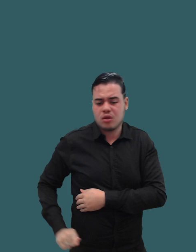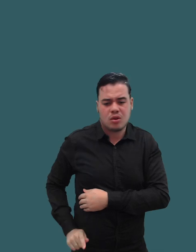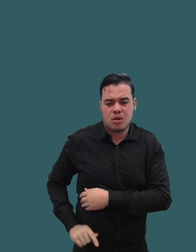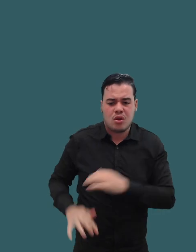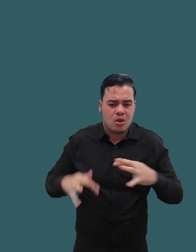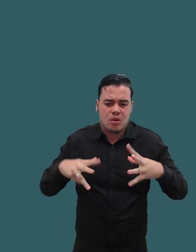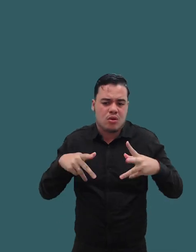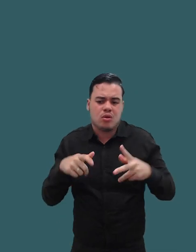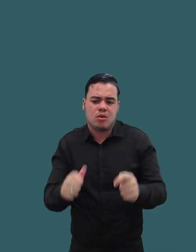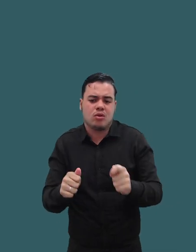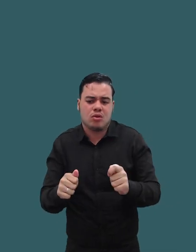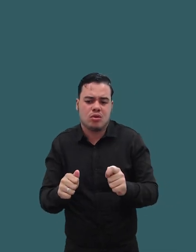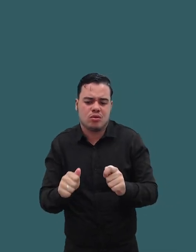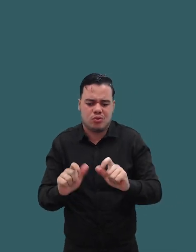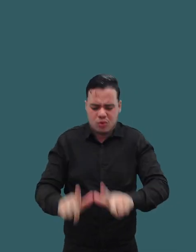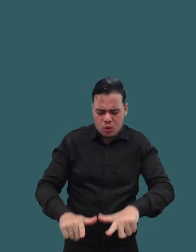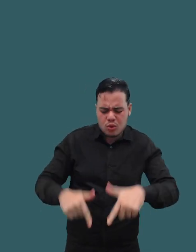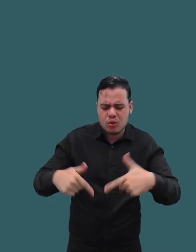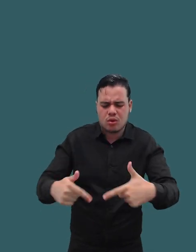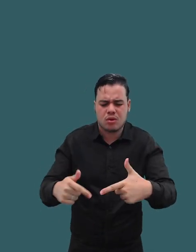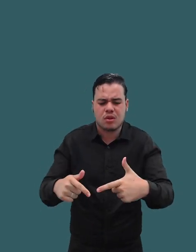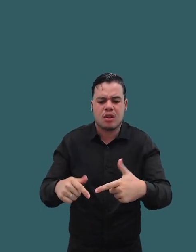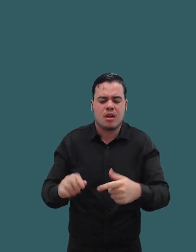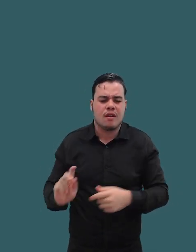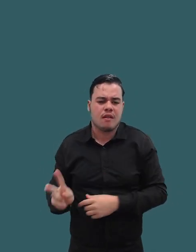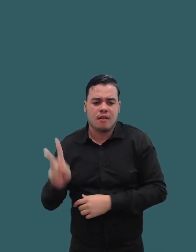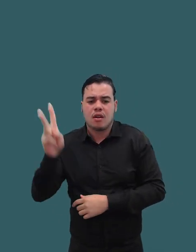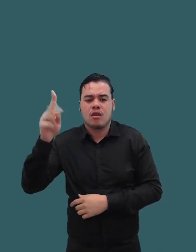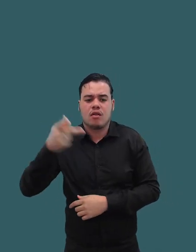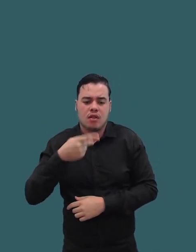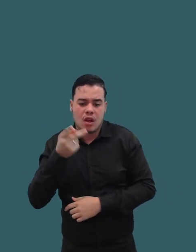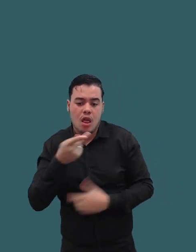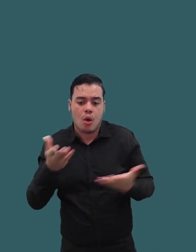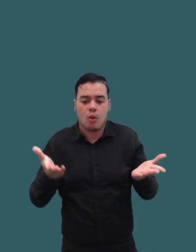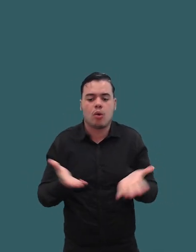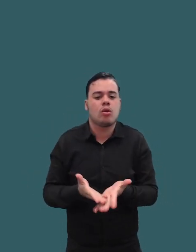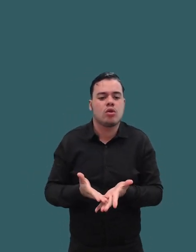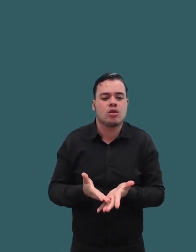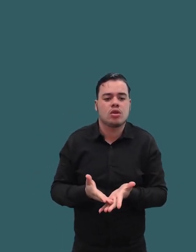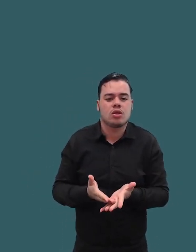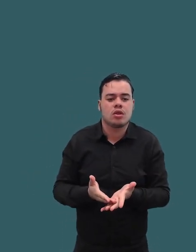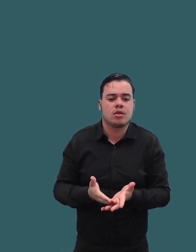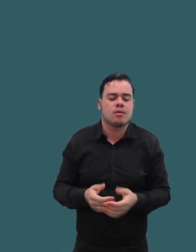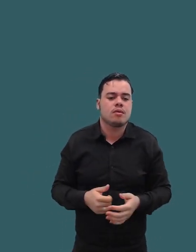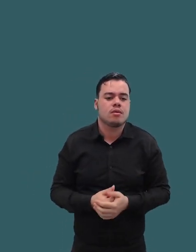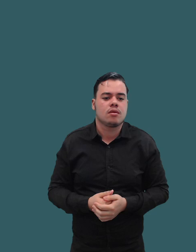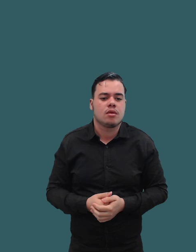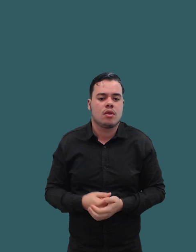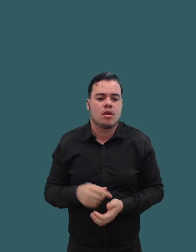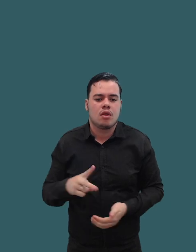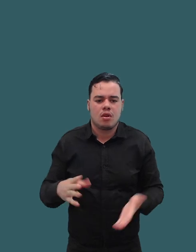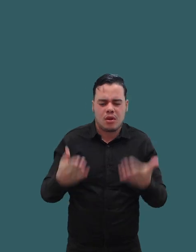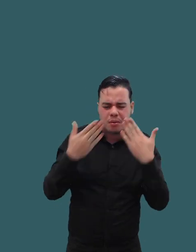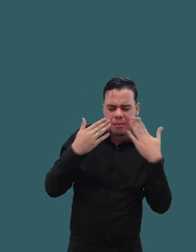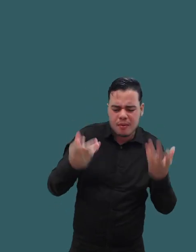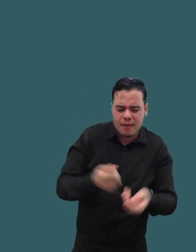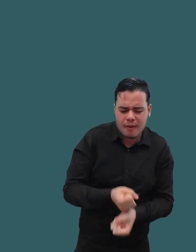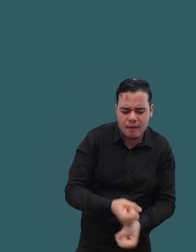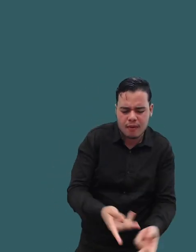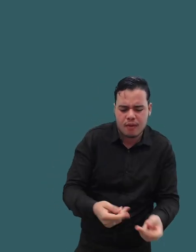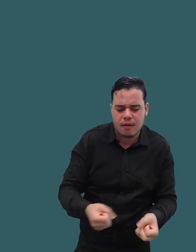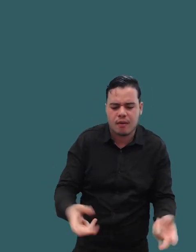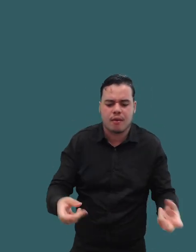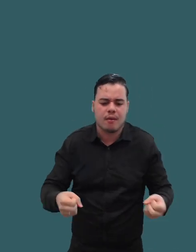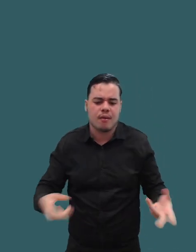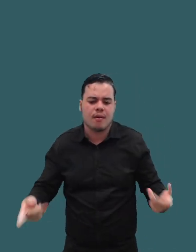para essa luta e dizer que a gente, no dia de hoje, vai panfletar também aí nessa atividade. E